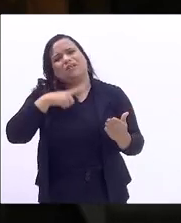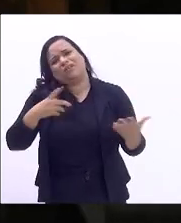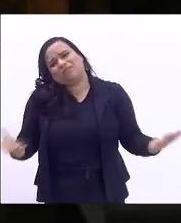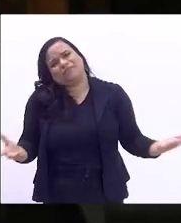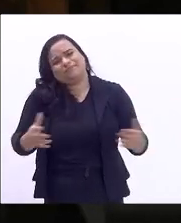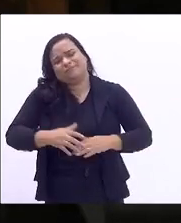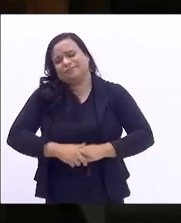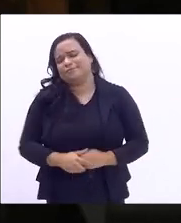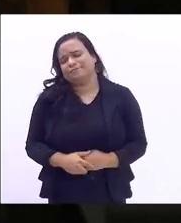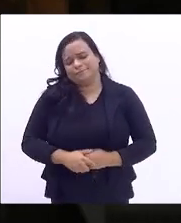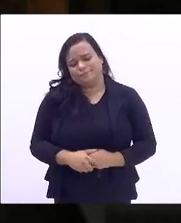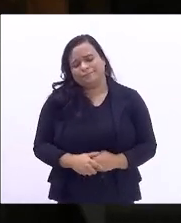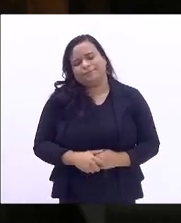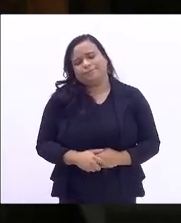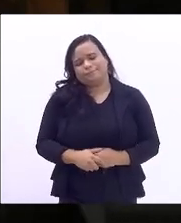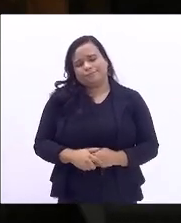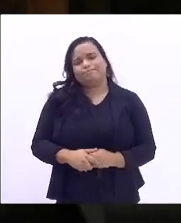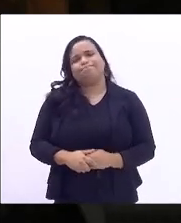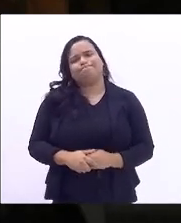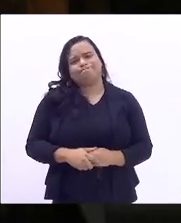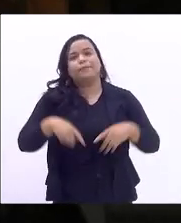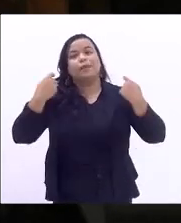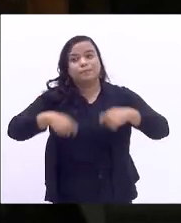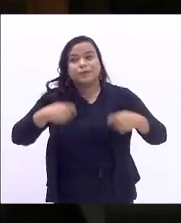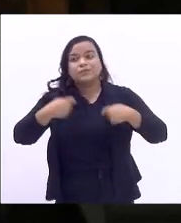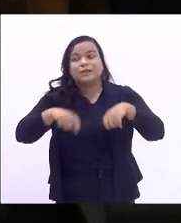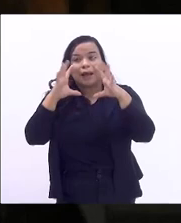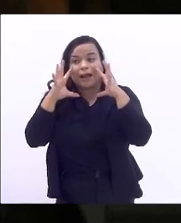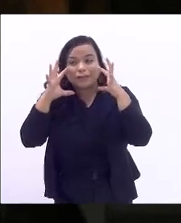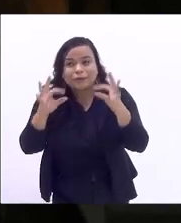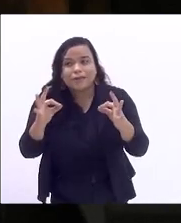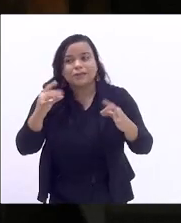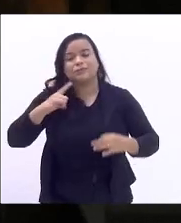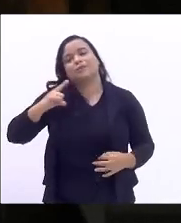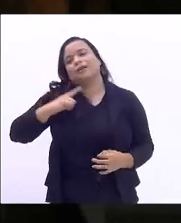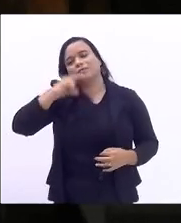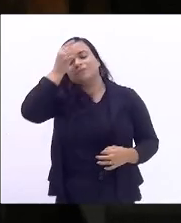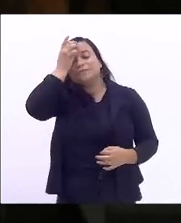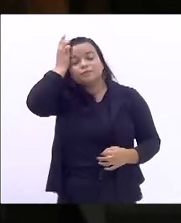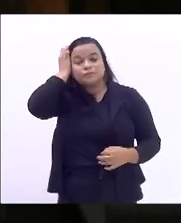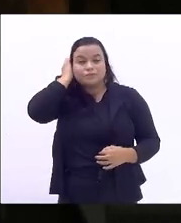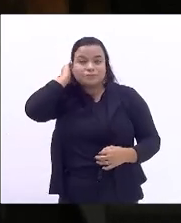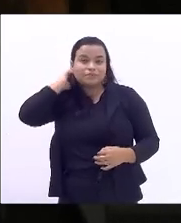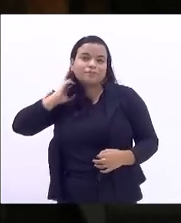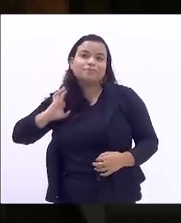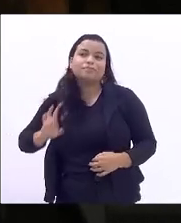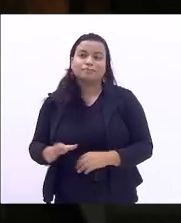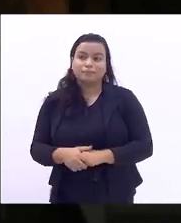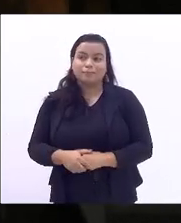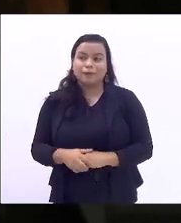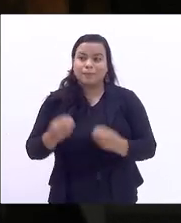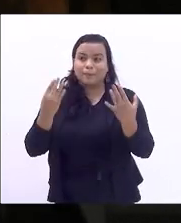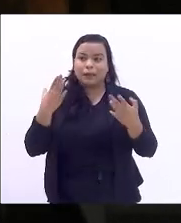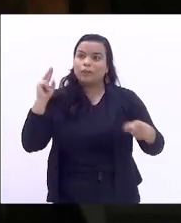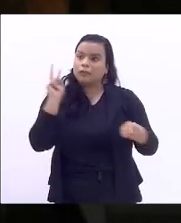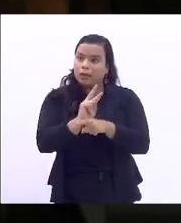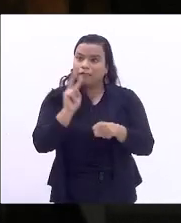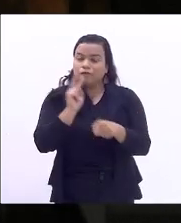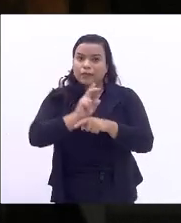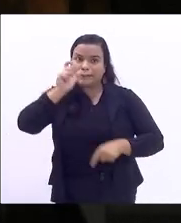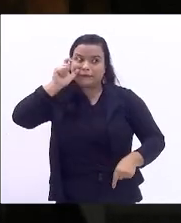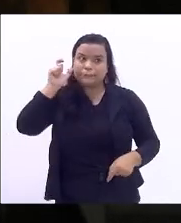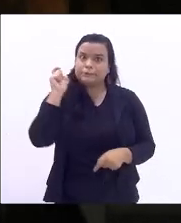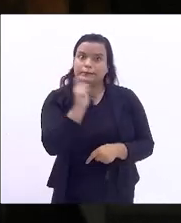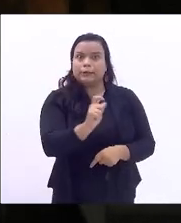federativo então a gente precisa tá atento a isso na defesa do interesse